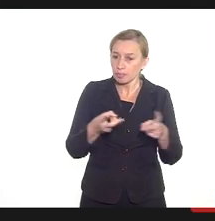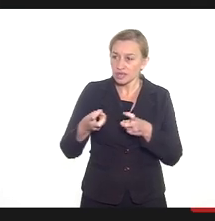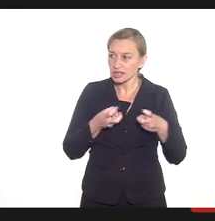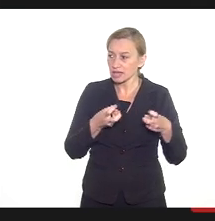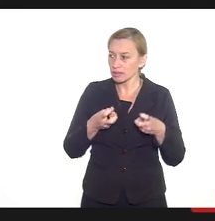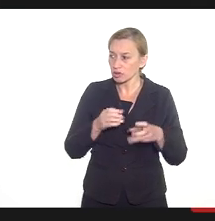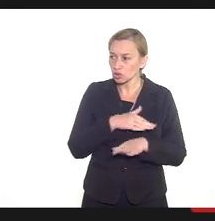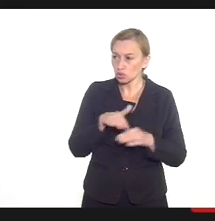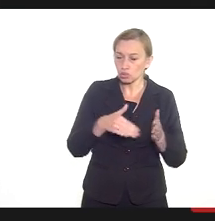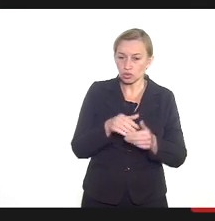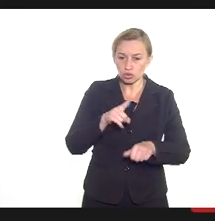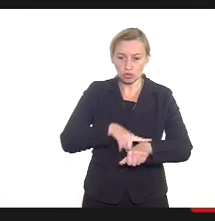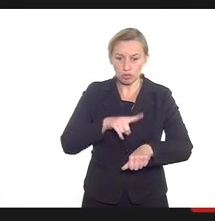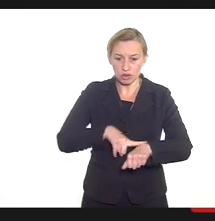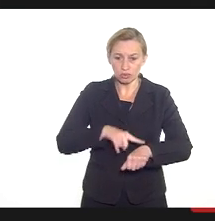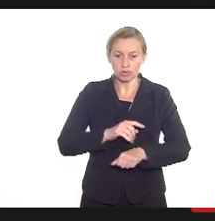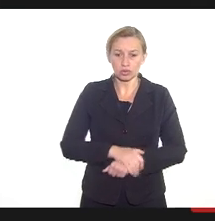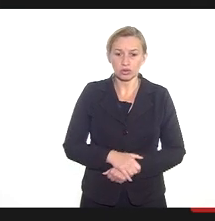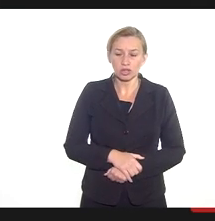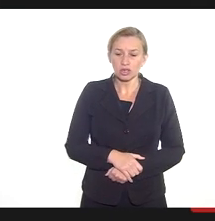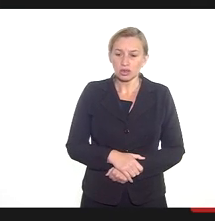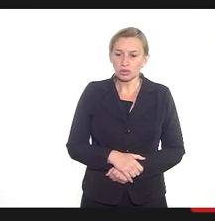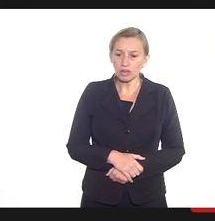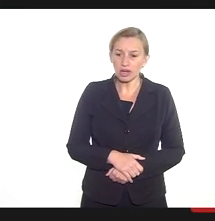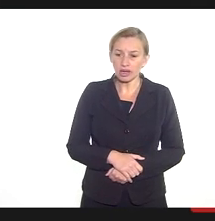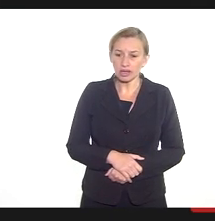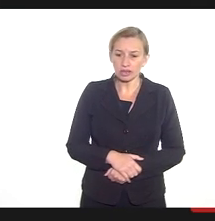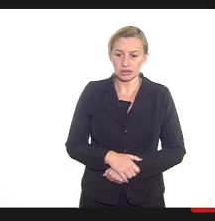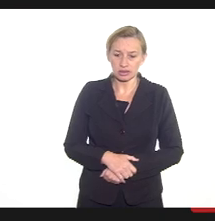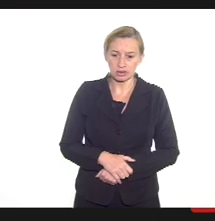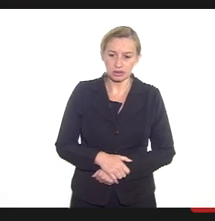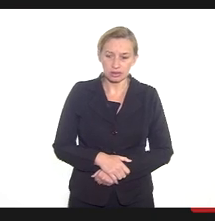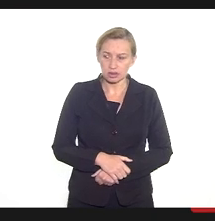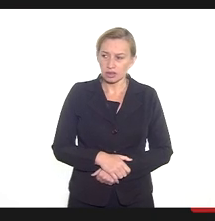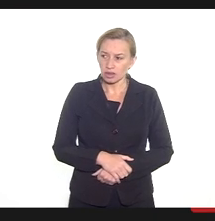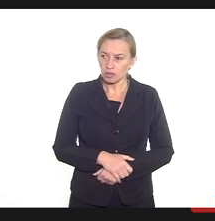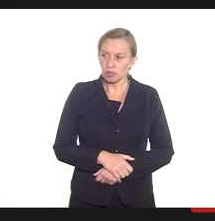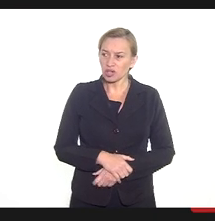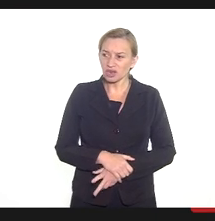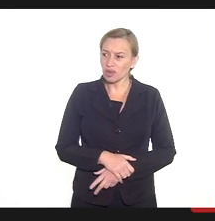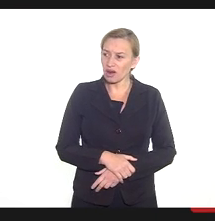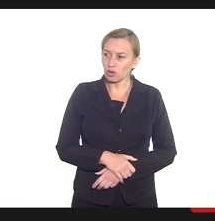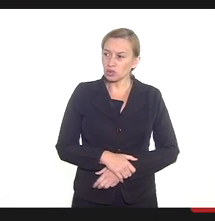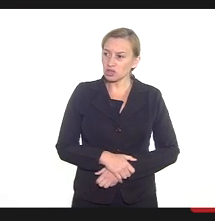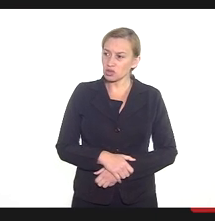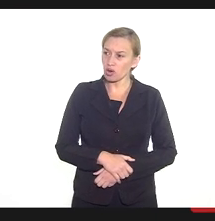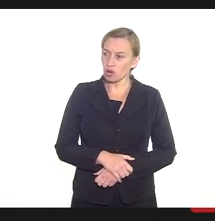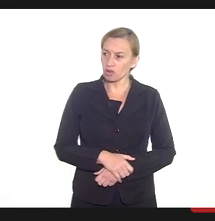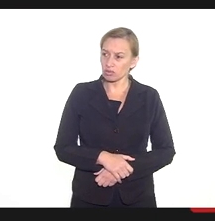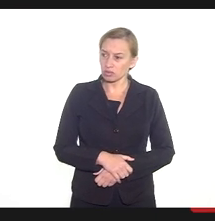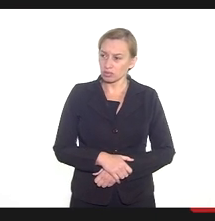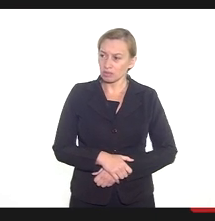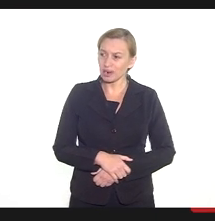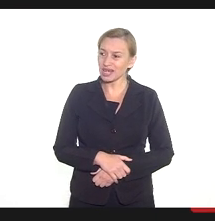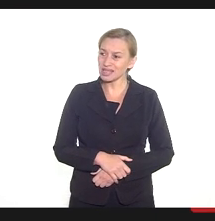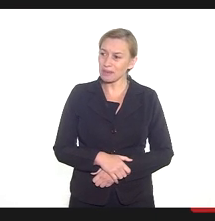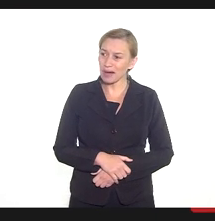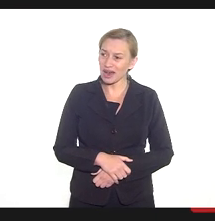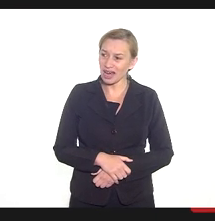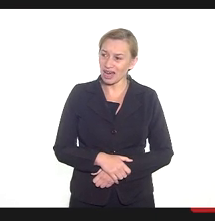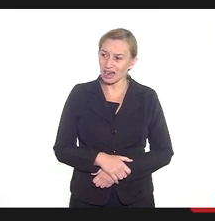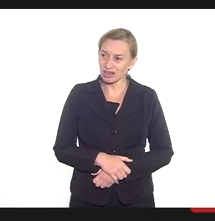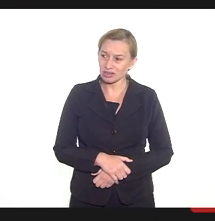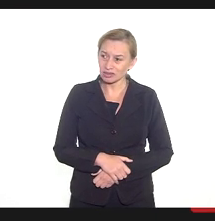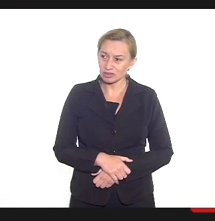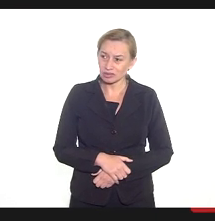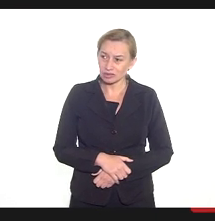em todos os momentos. A gente precisa trazê-los mais para debater conosco, né? E